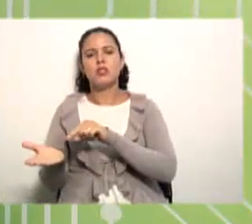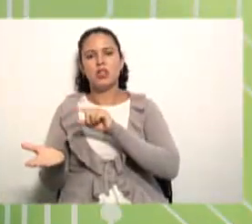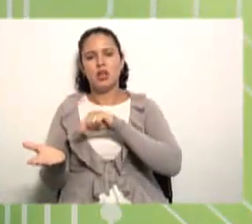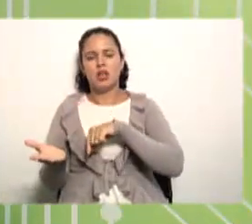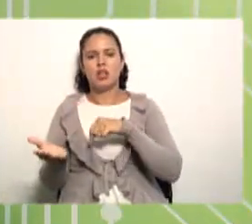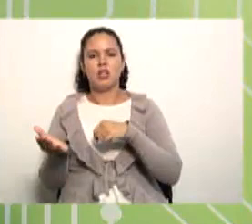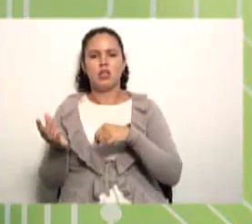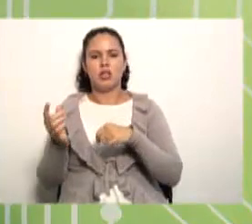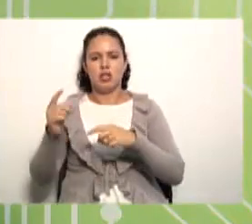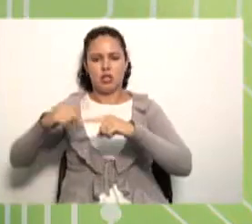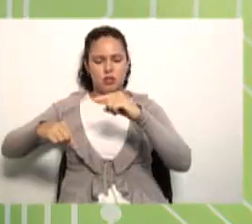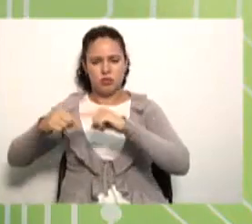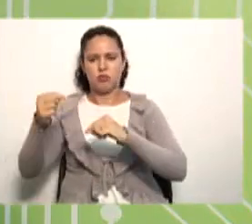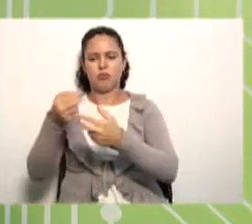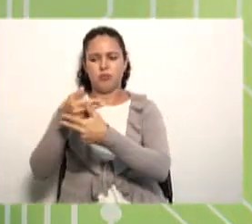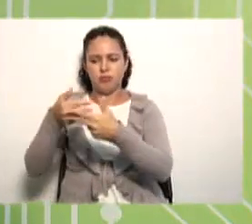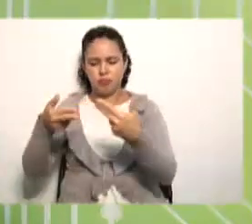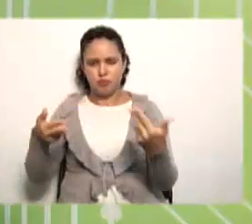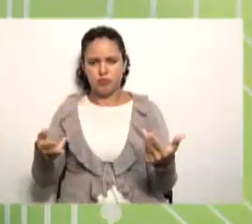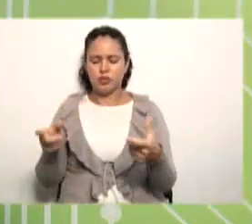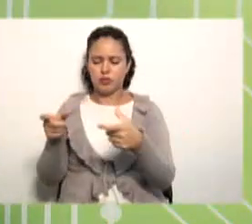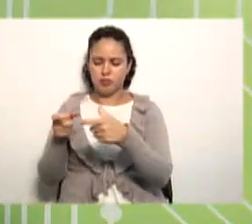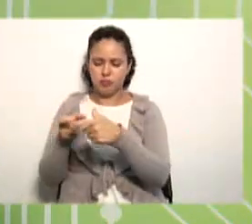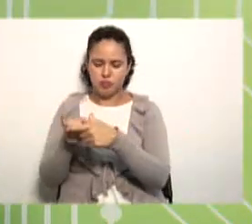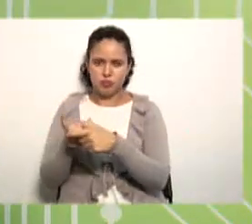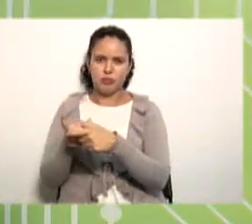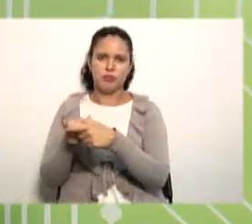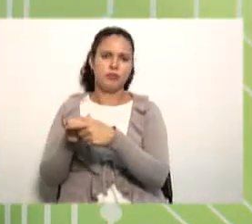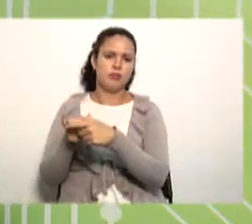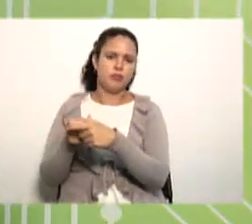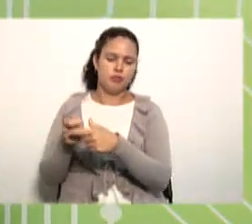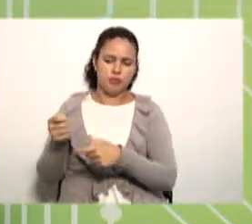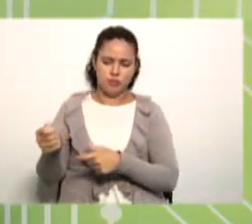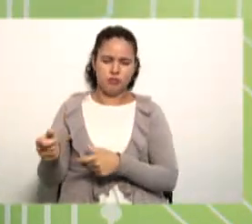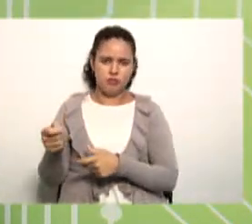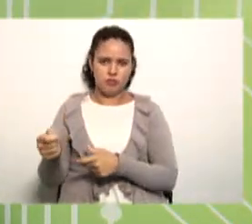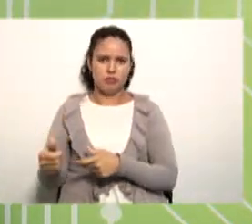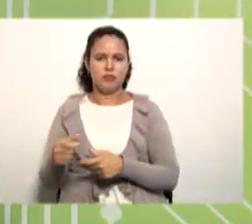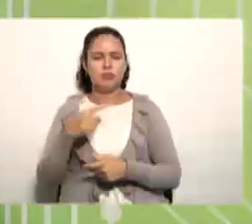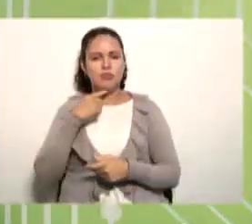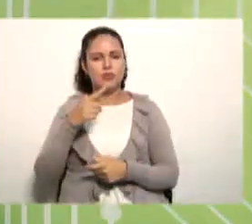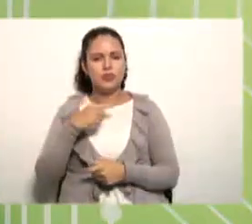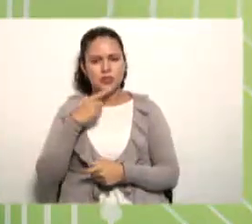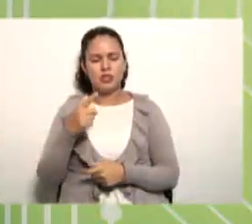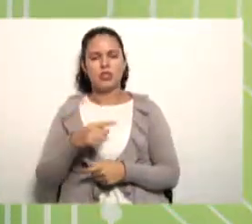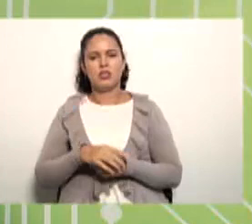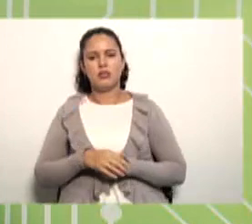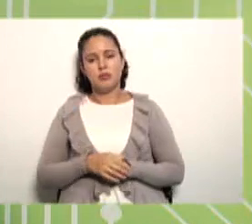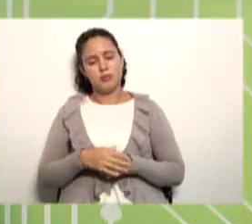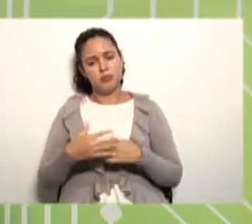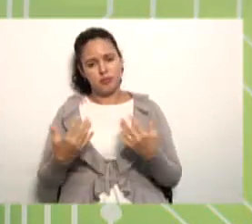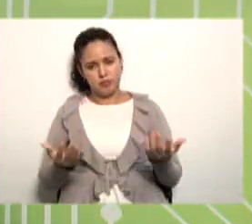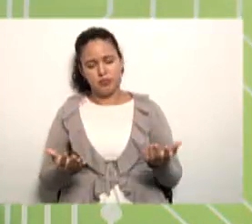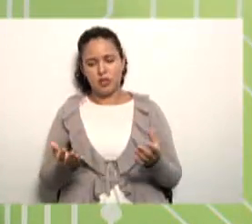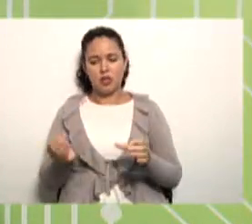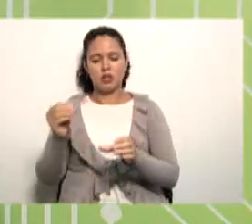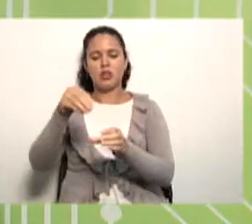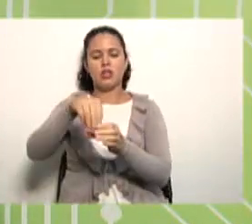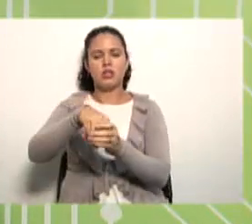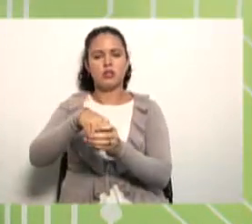recursos produtivos são escassos, são poucos, são insuficientes. É nessa gerência que entra a